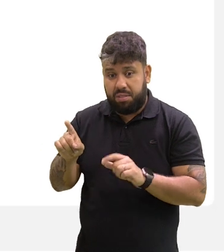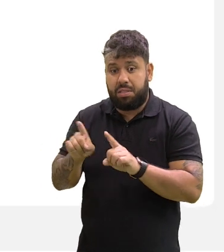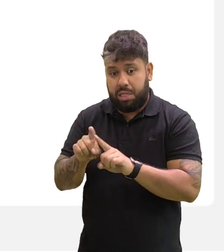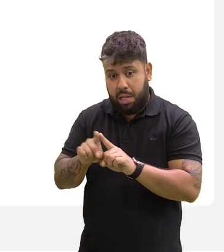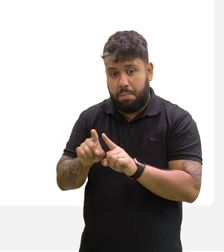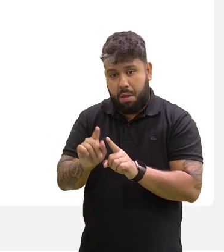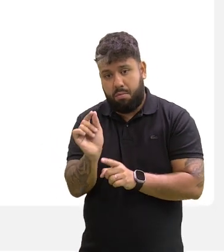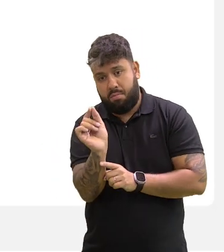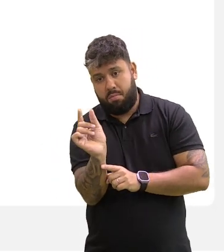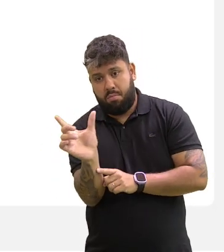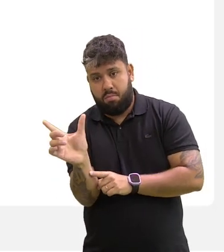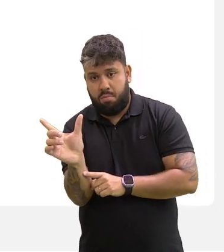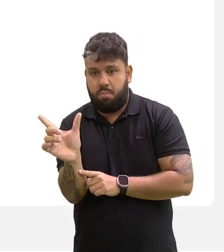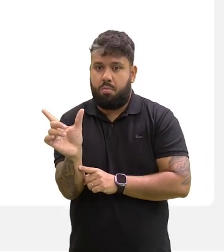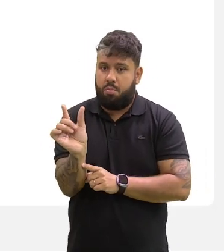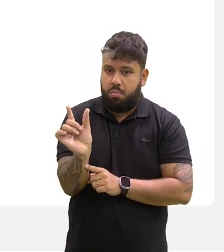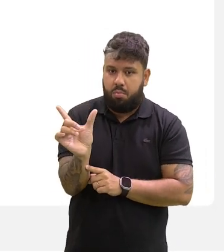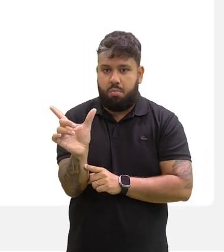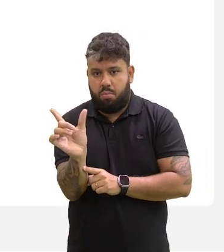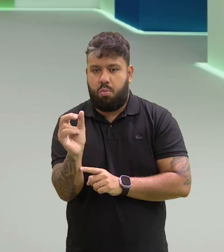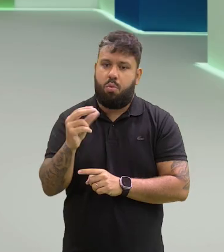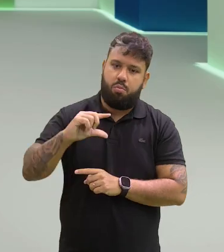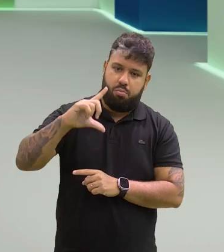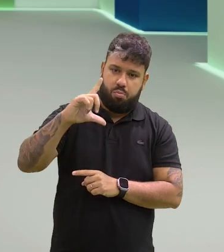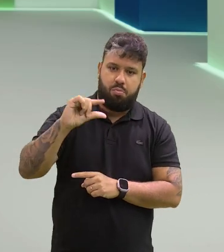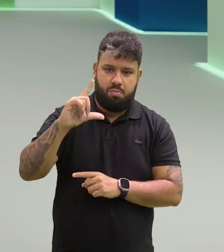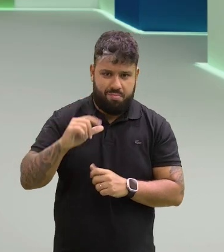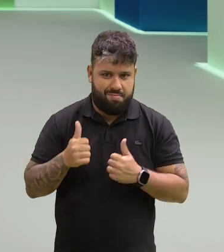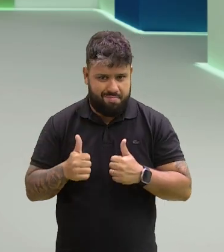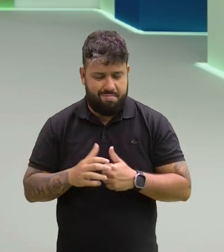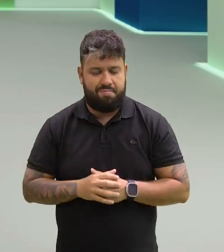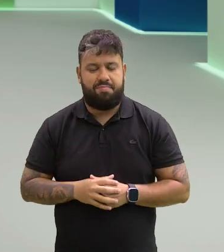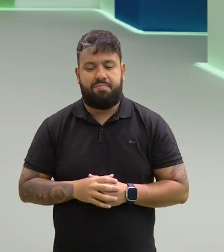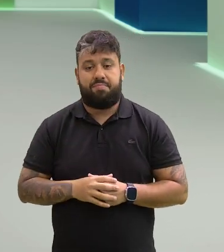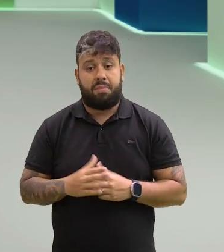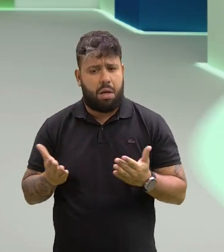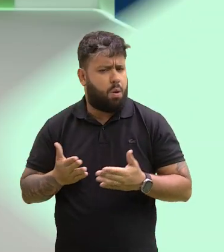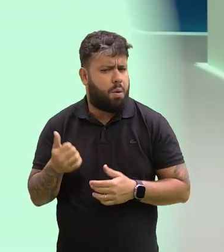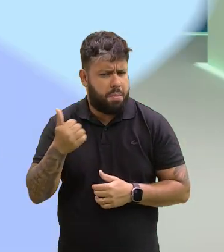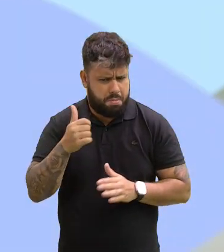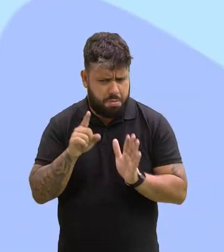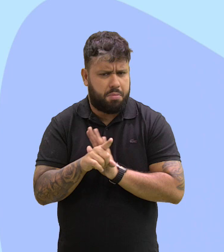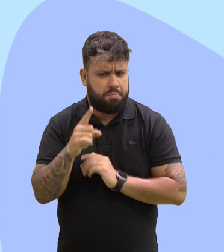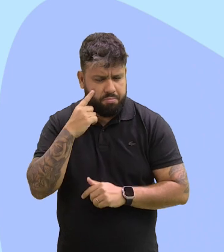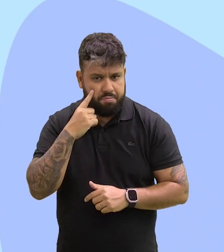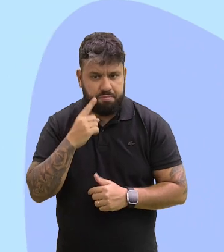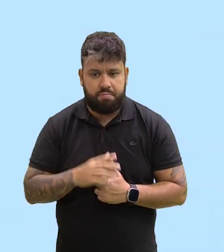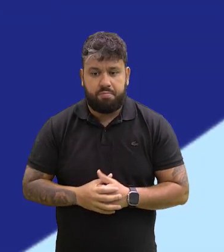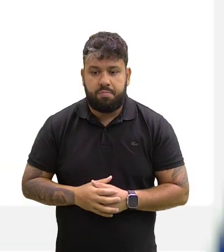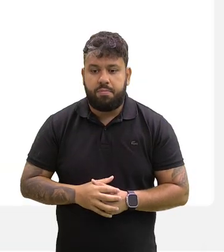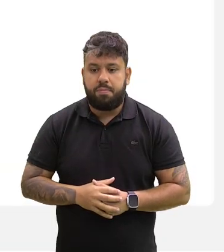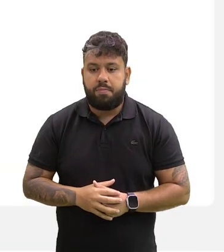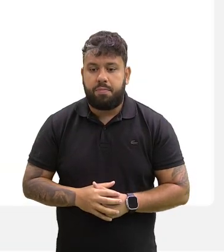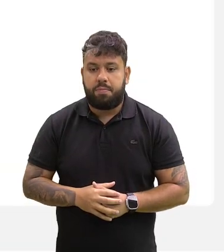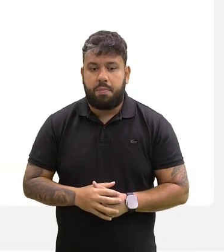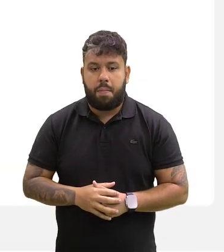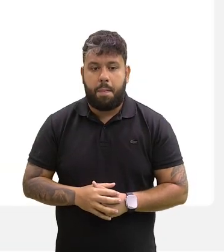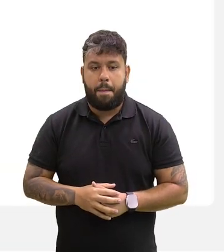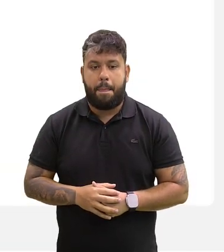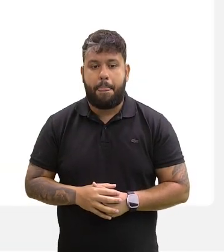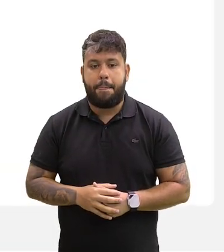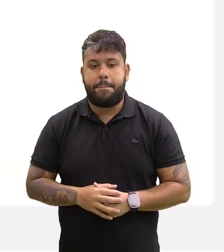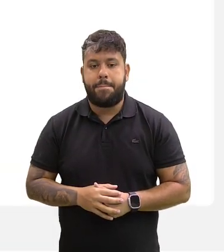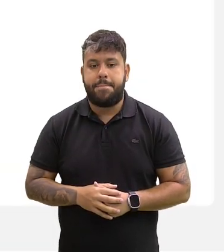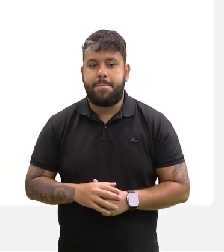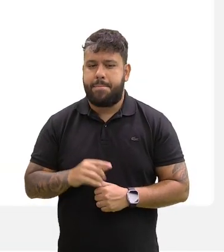por proporcionalidade direta, ok? Vamos à resolução da primeira questão, vamos lá. As massas em gramas de